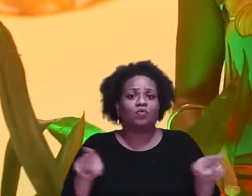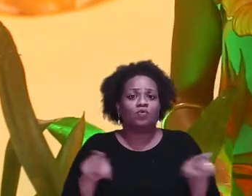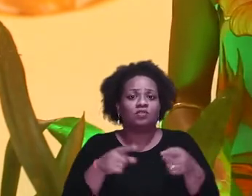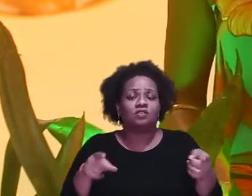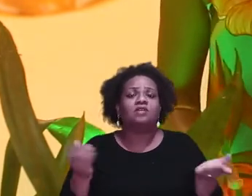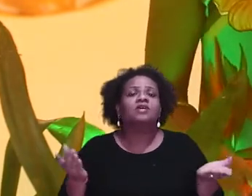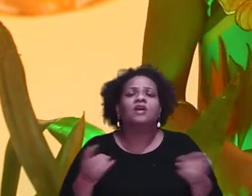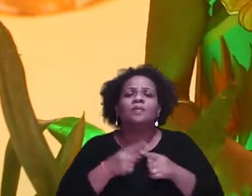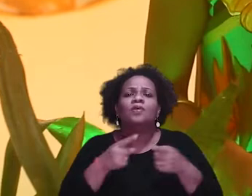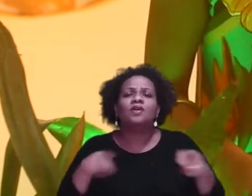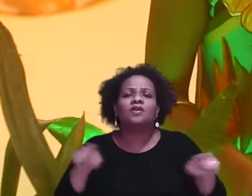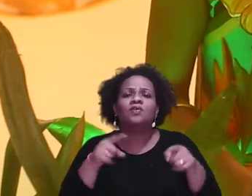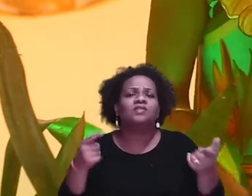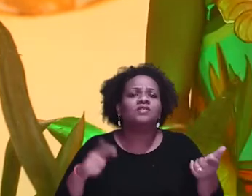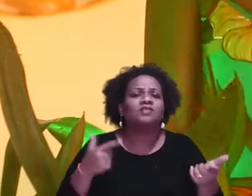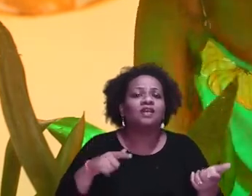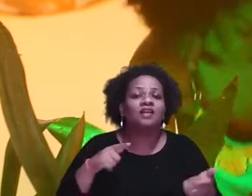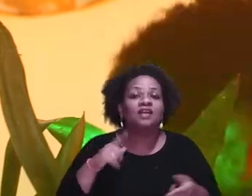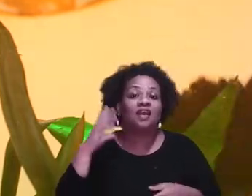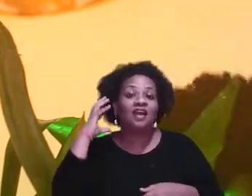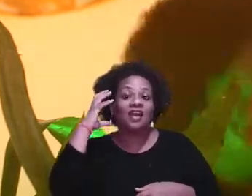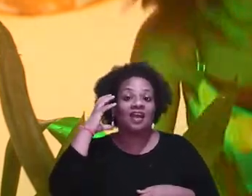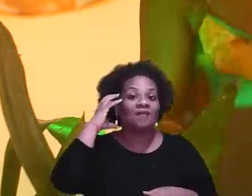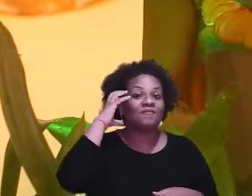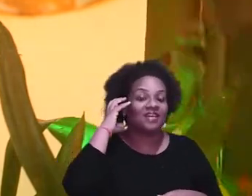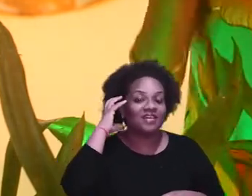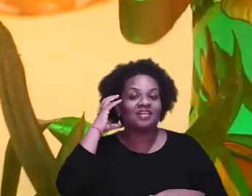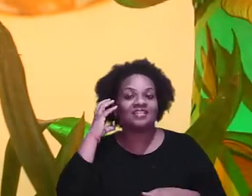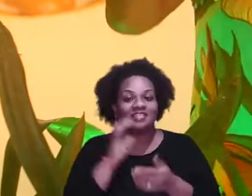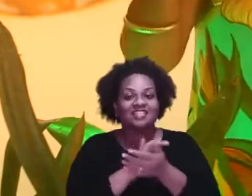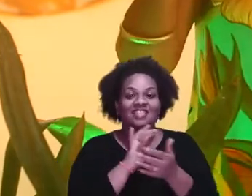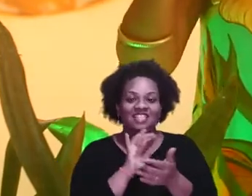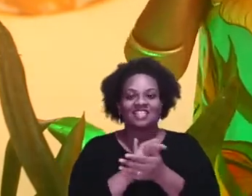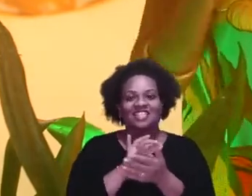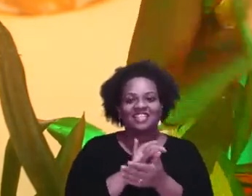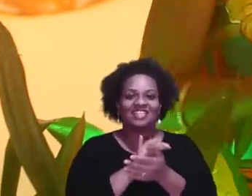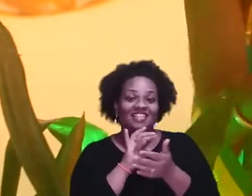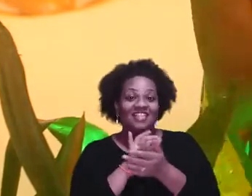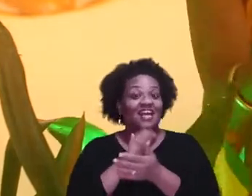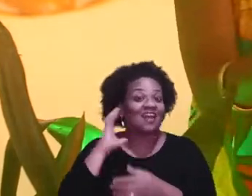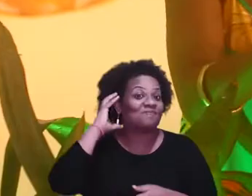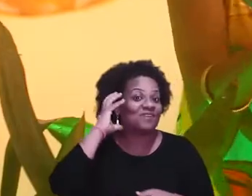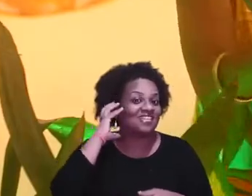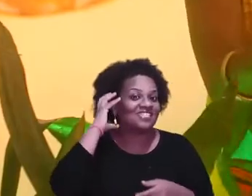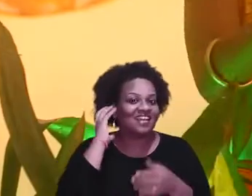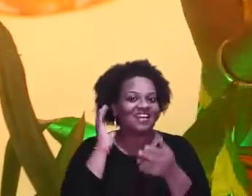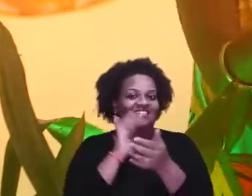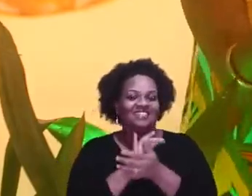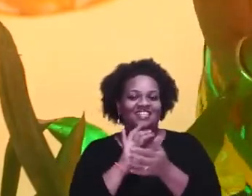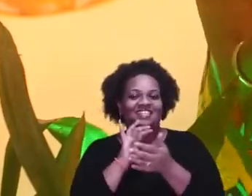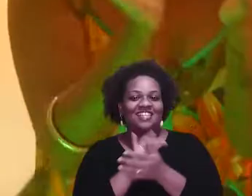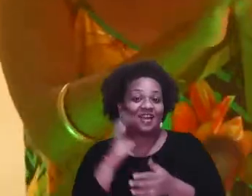trata a nossa música. Por que a nossa música não toca na rádio? É a cabeça de rádio. Pode tomar. É a cabeça de rádio.